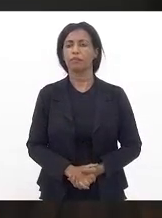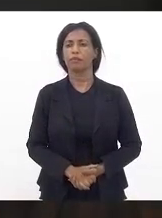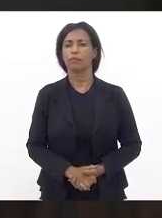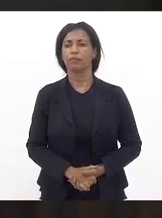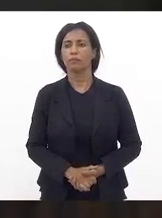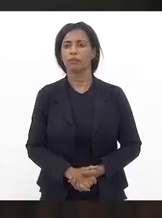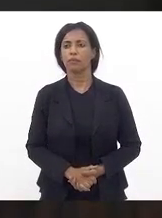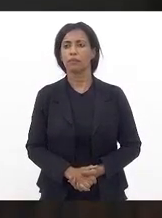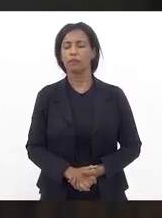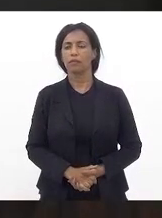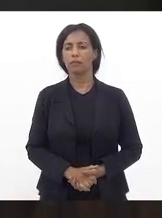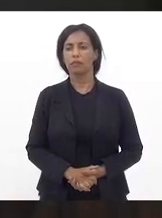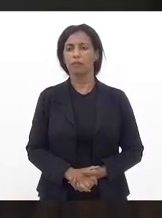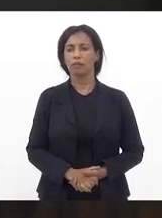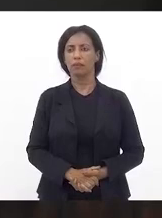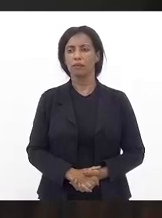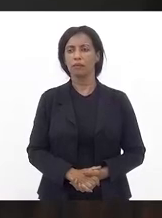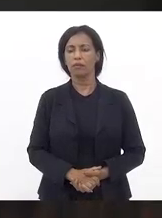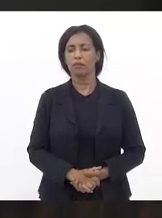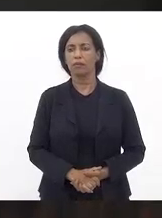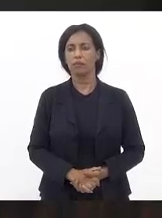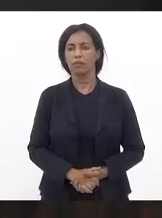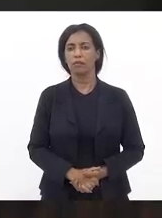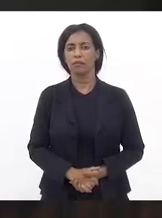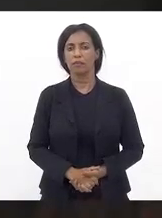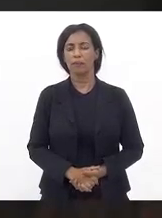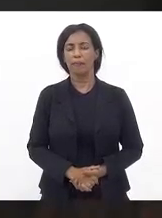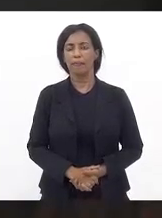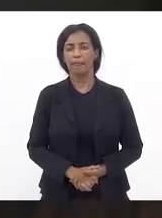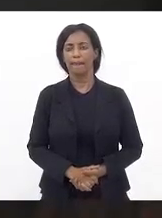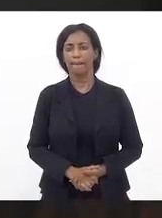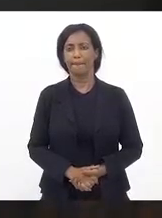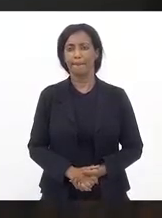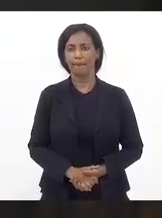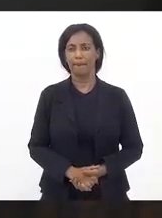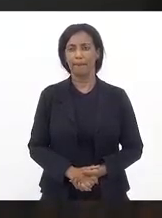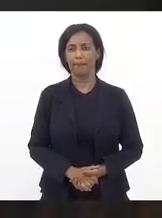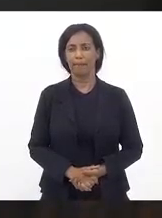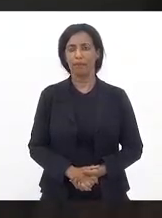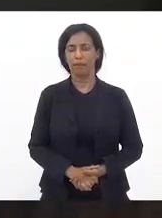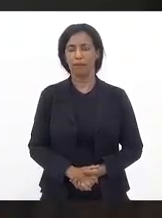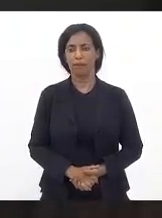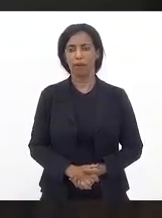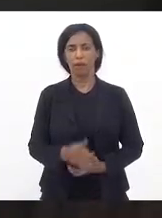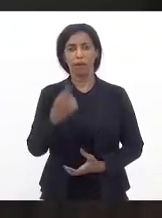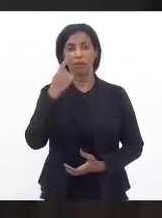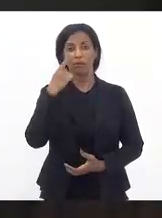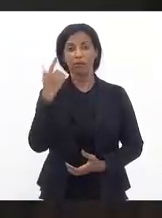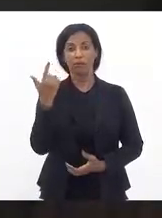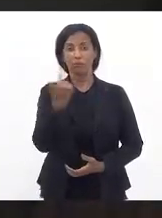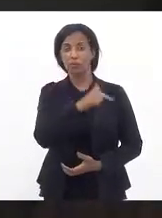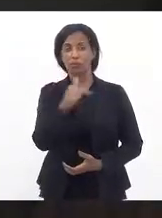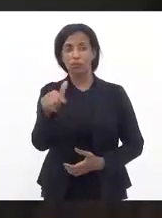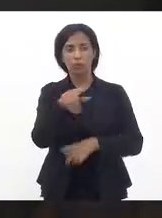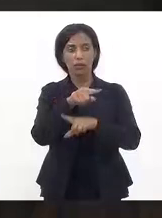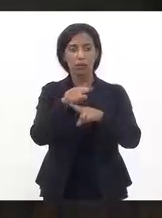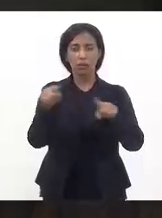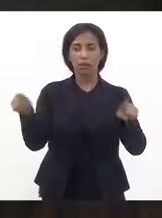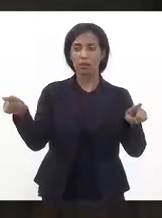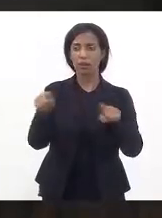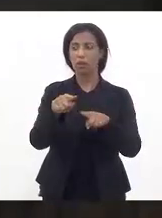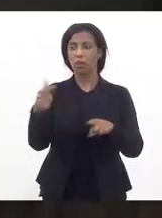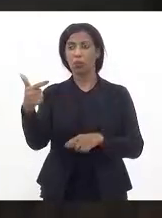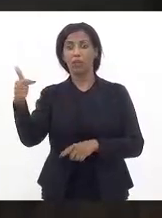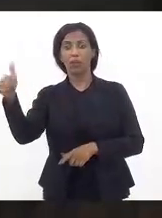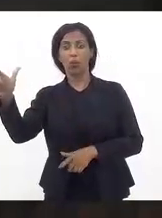questão de ordem Presidente não tendo como eu estou olhando aqui no plenário até no virtual não